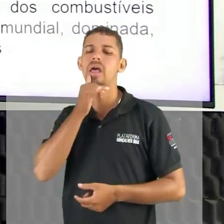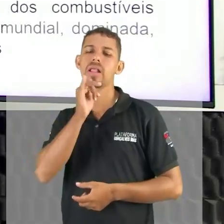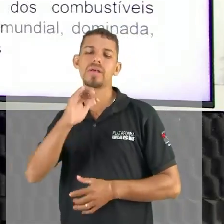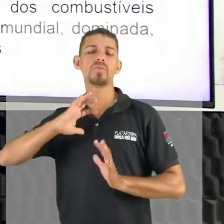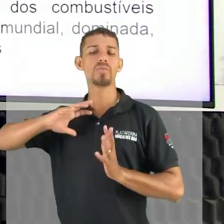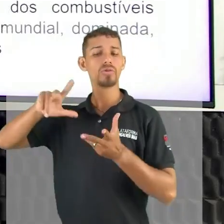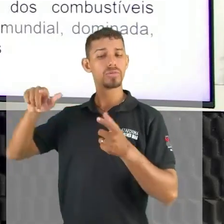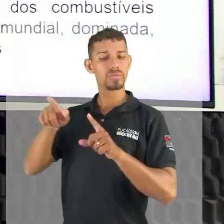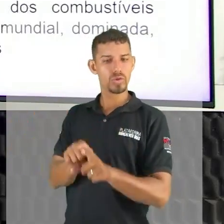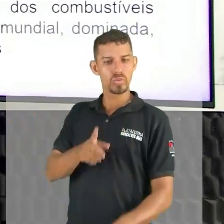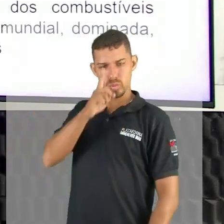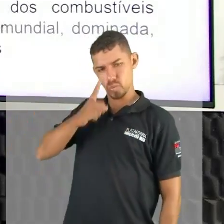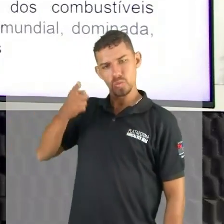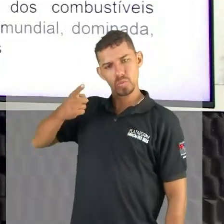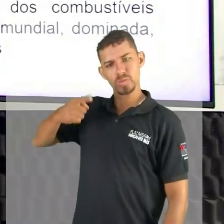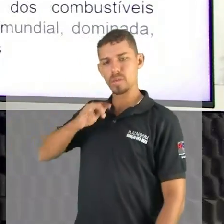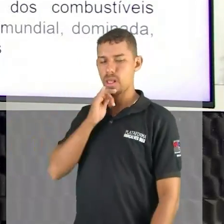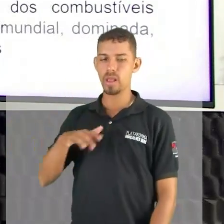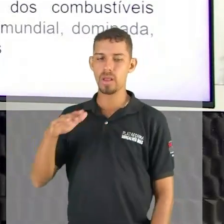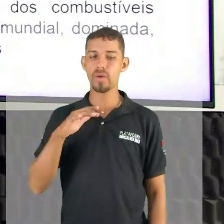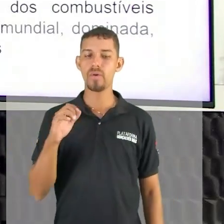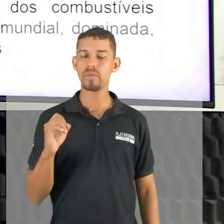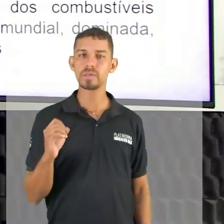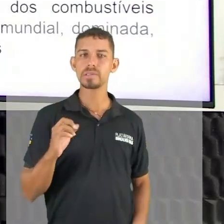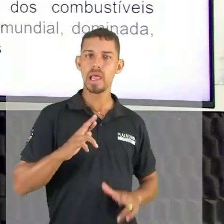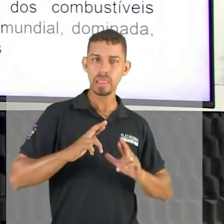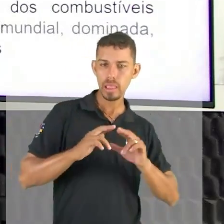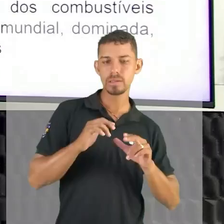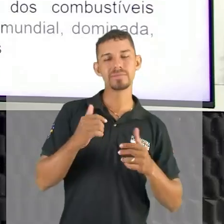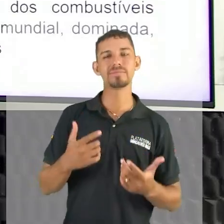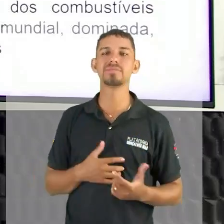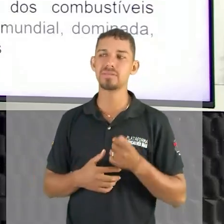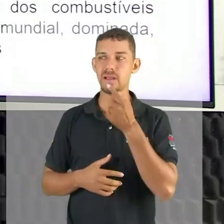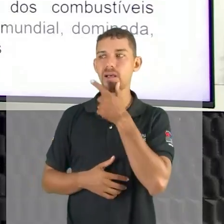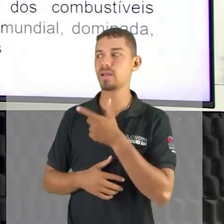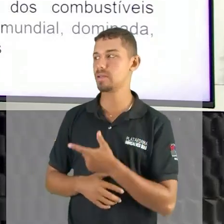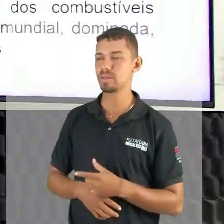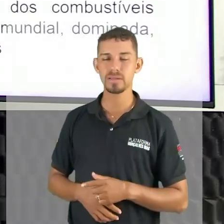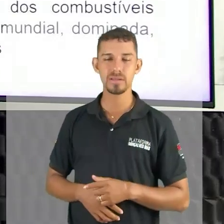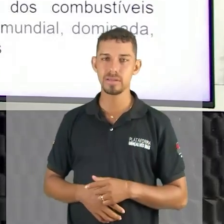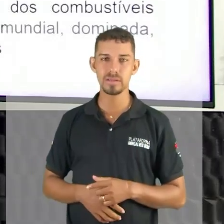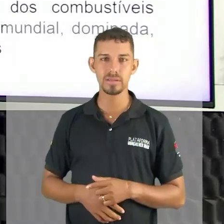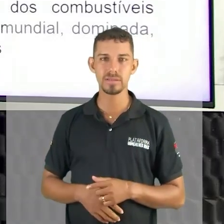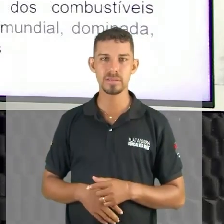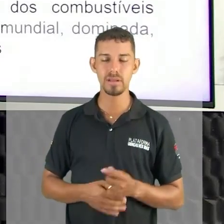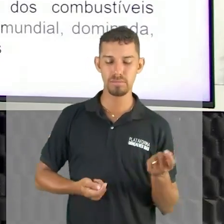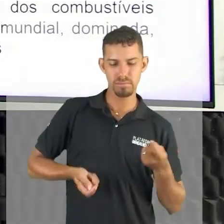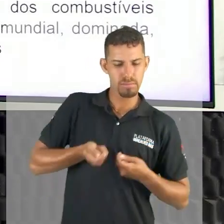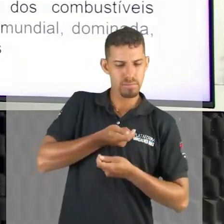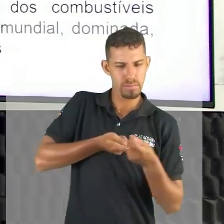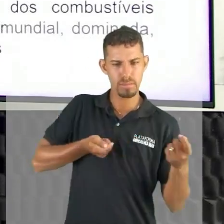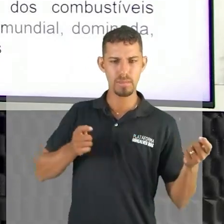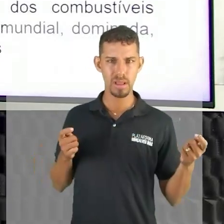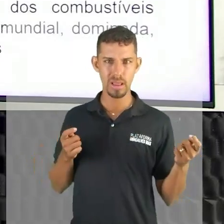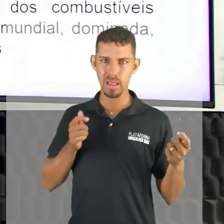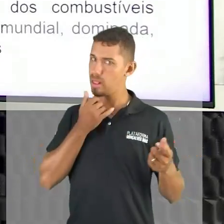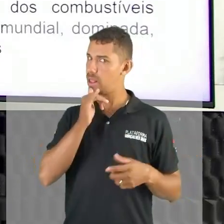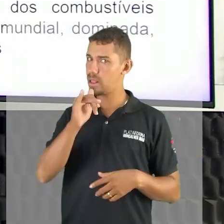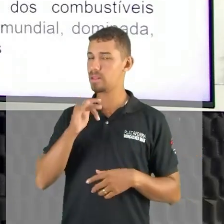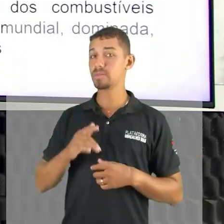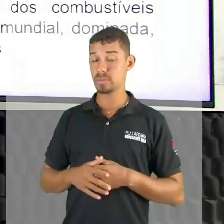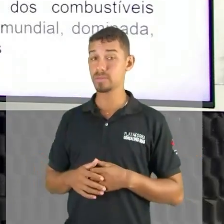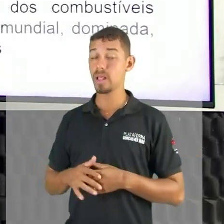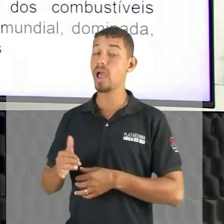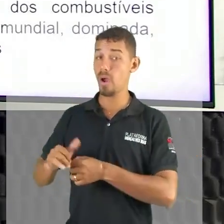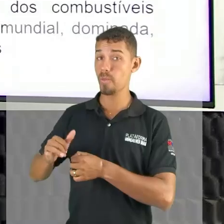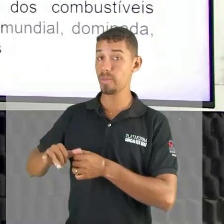dominada majoritariamente pelas fontes renováveis. Isso aqui é para rir, né? Hoje quem domina o mercado das fontes energéticas